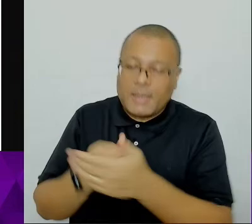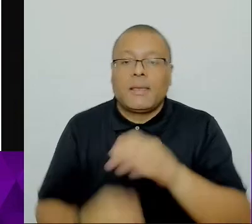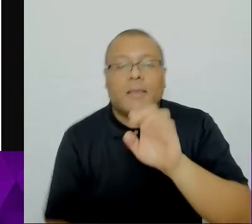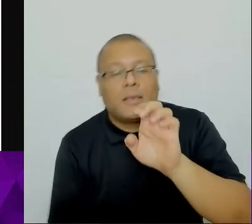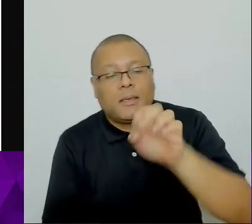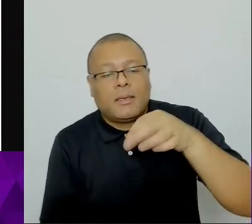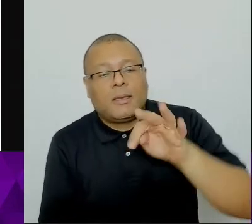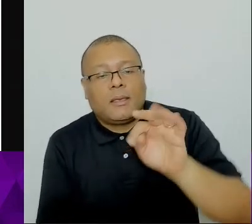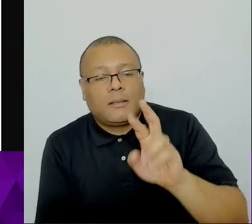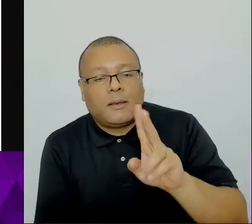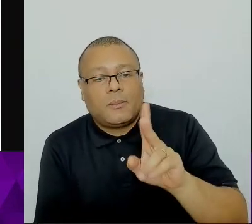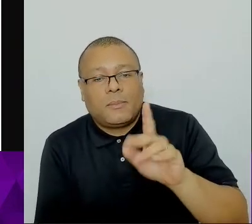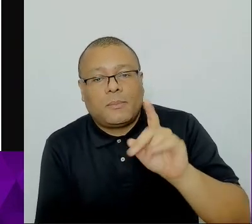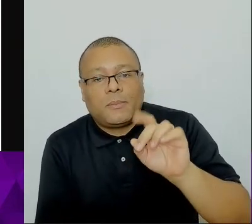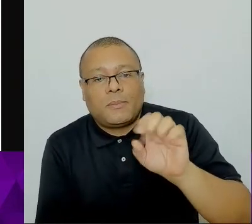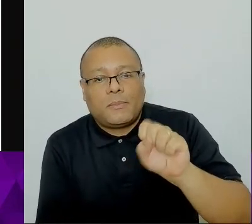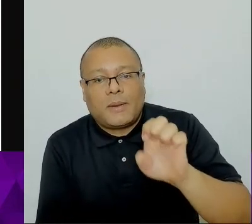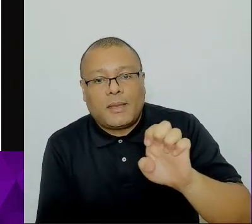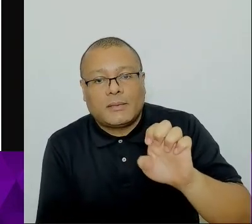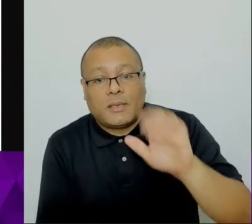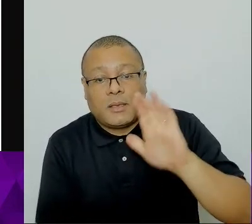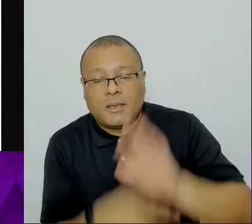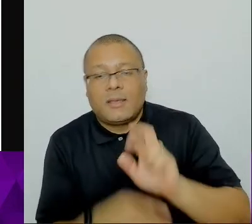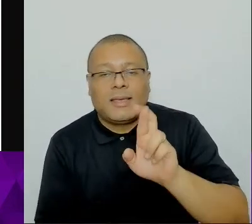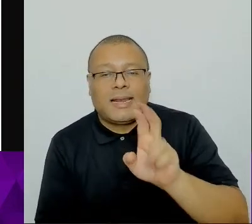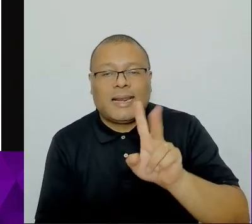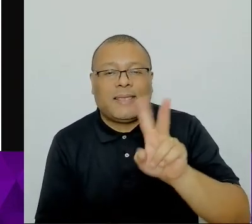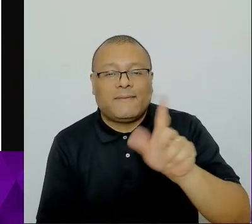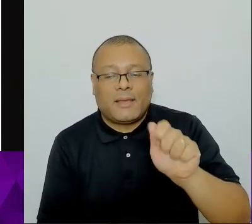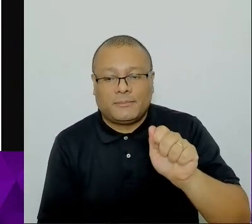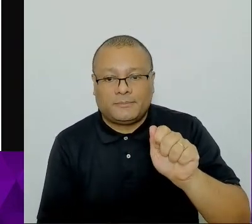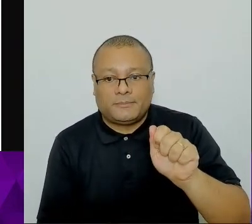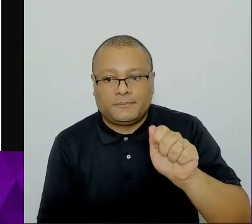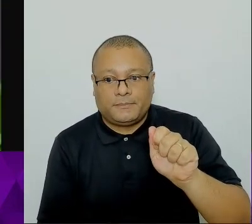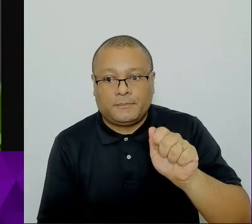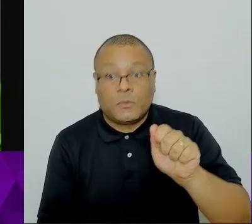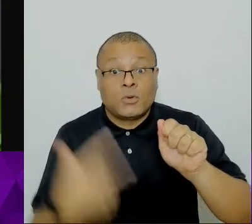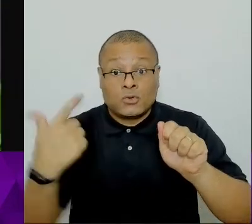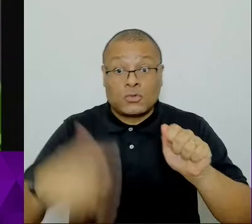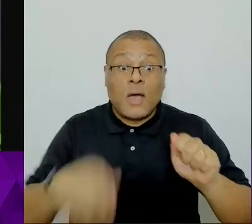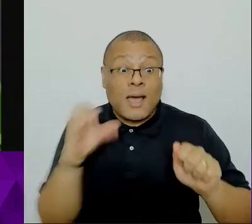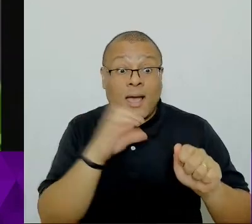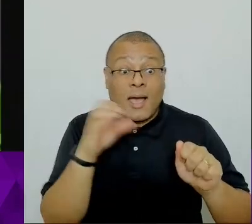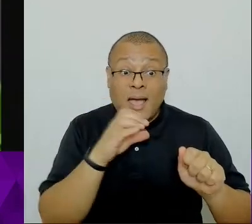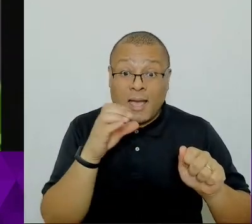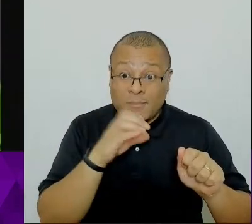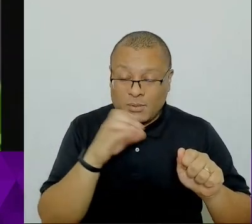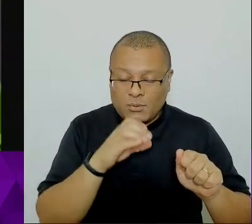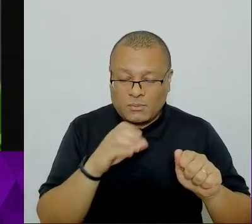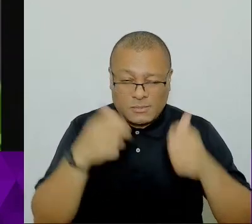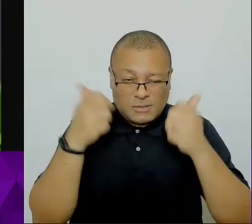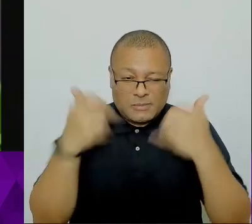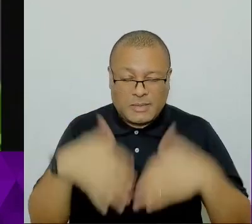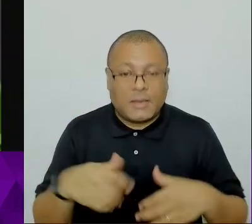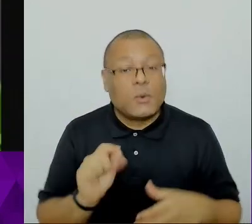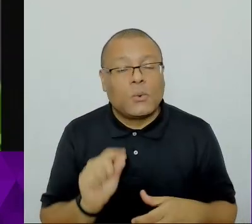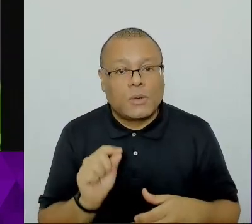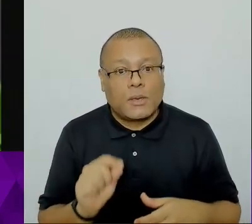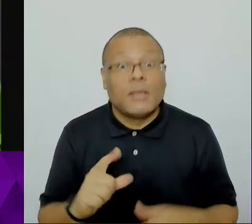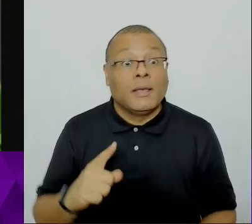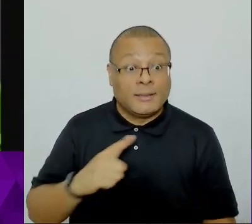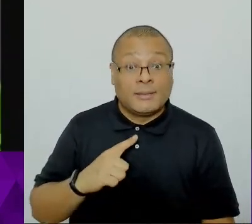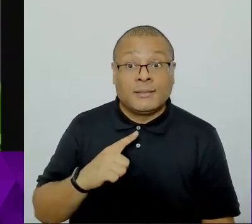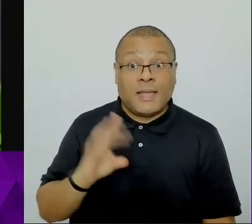Riva, né? Ah, só comentar rapidamente com vocês também, está